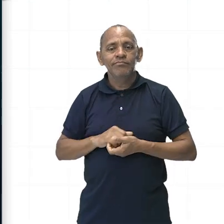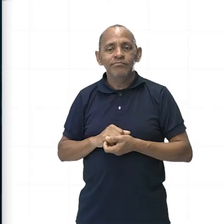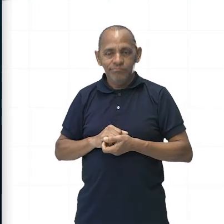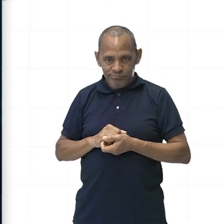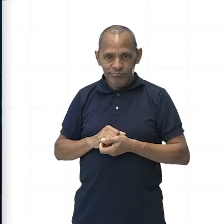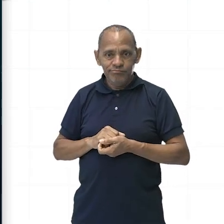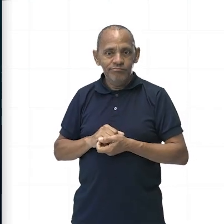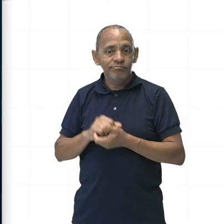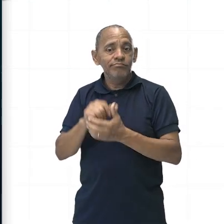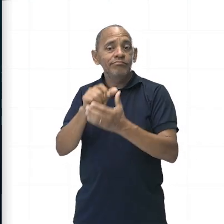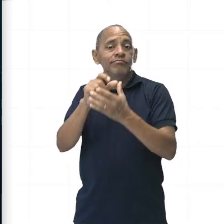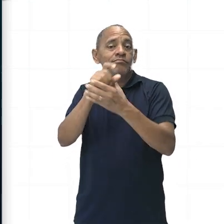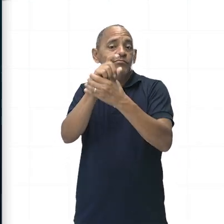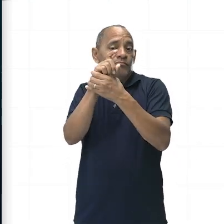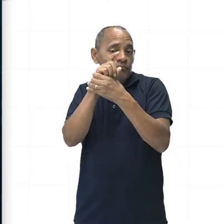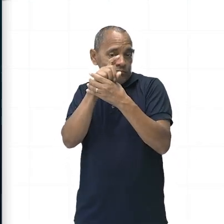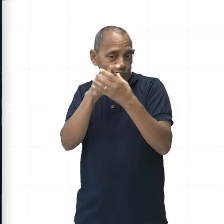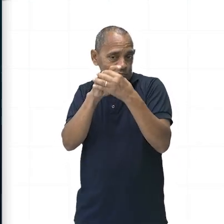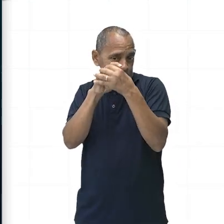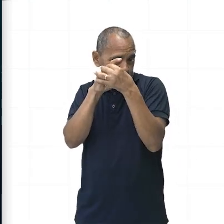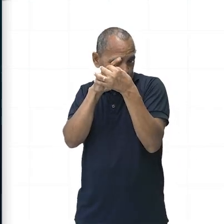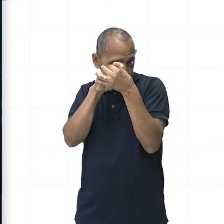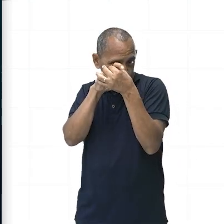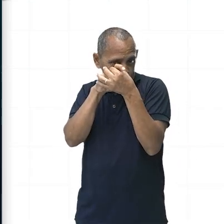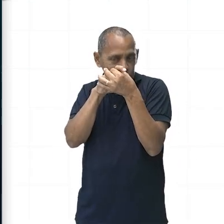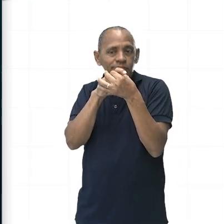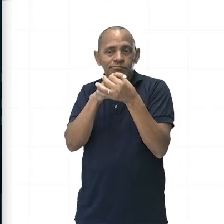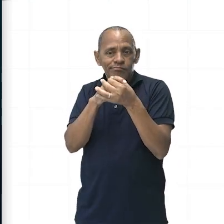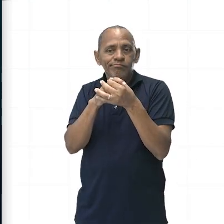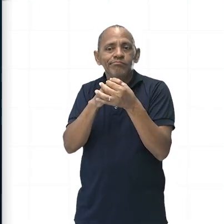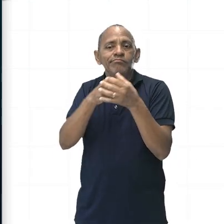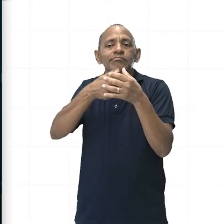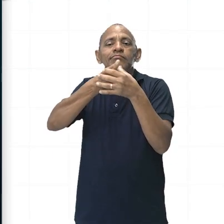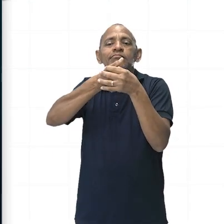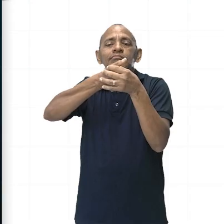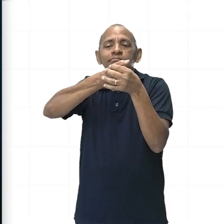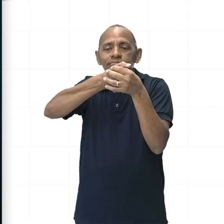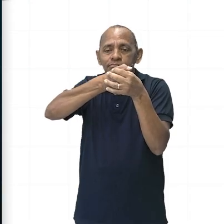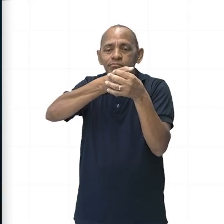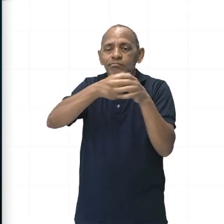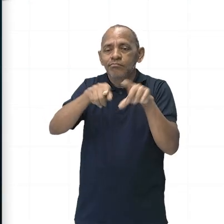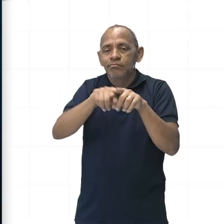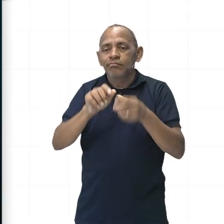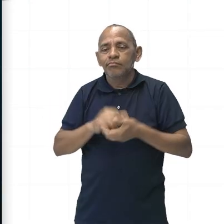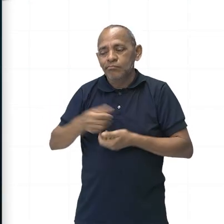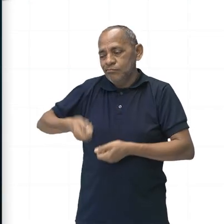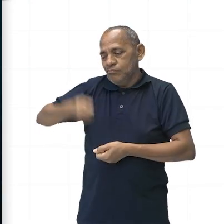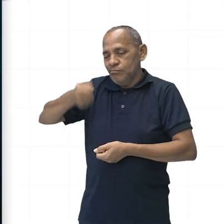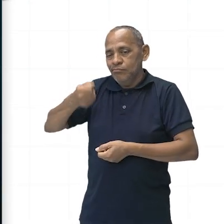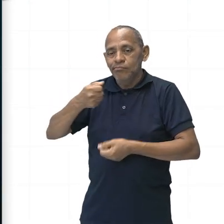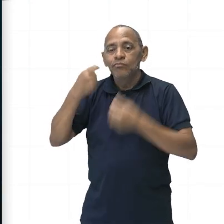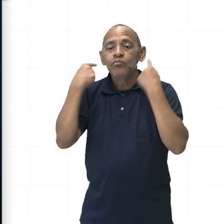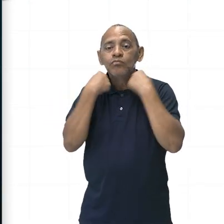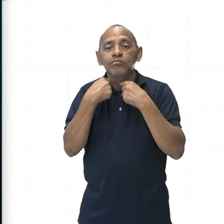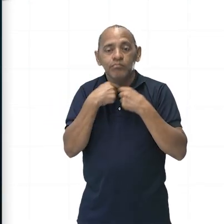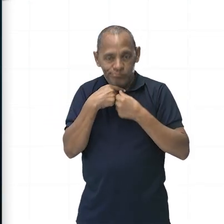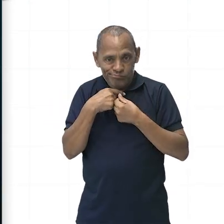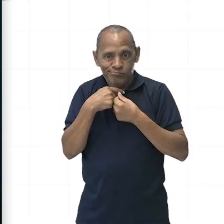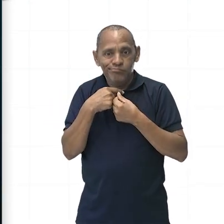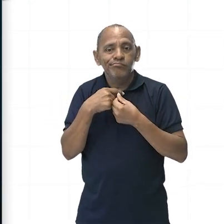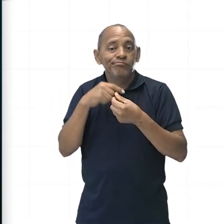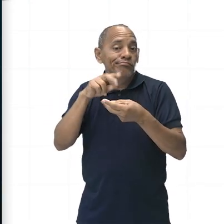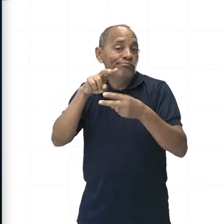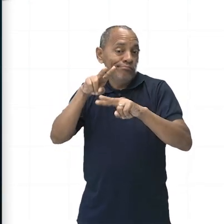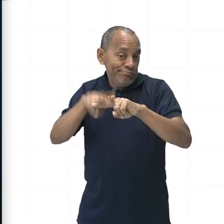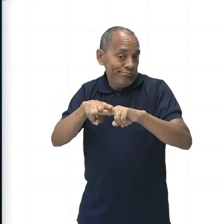e ela está com uma sacola plástica, como essas de supermercado, presa ao seu pescoço. Então, ela está no